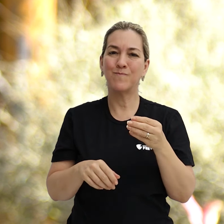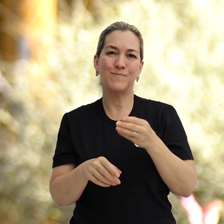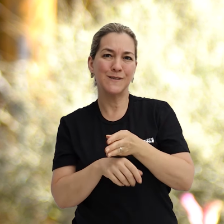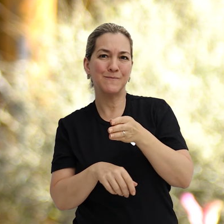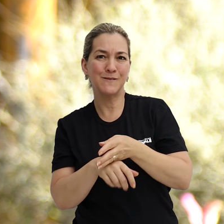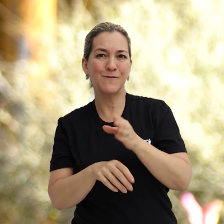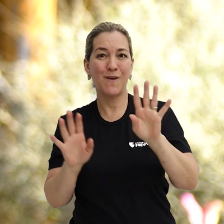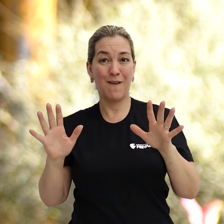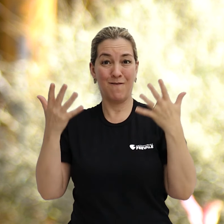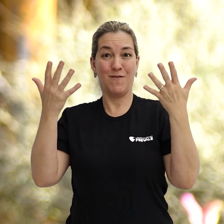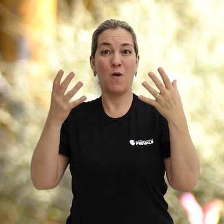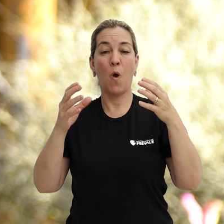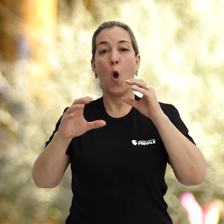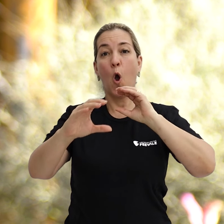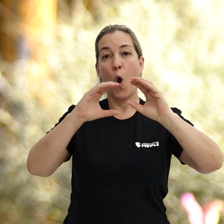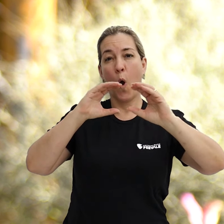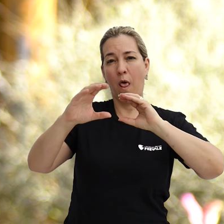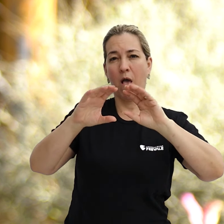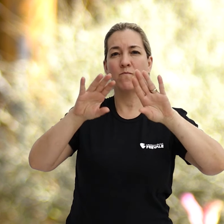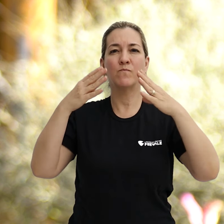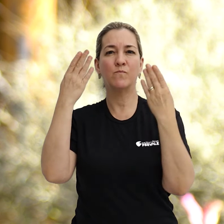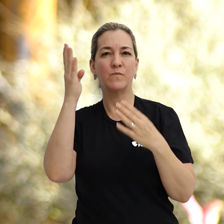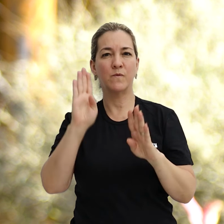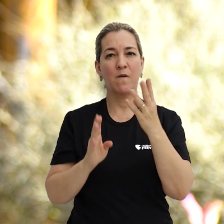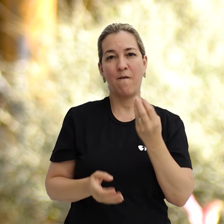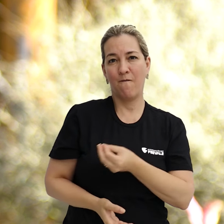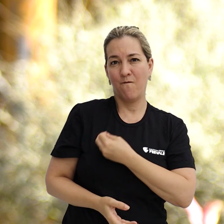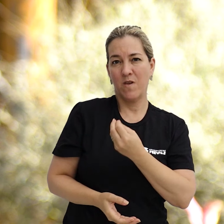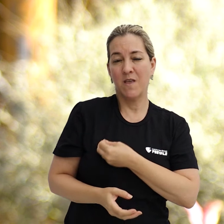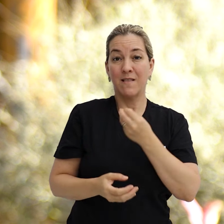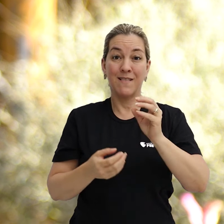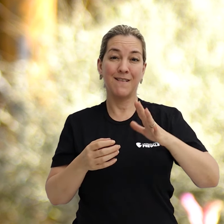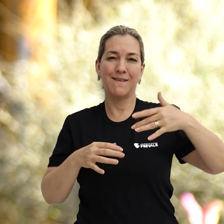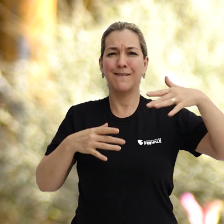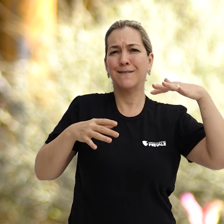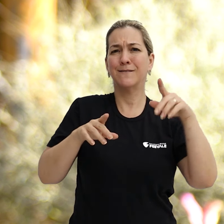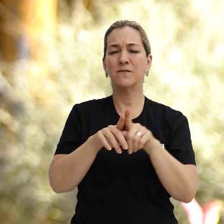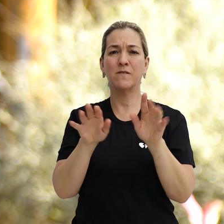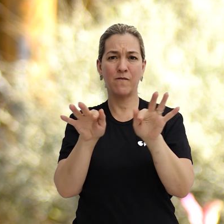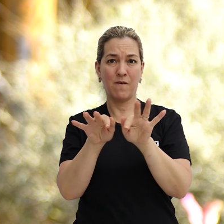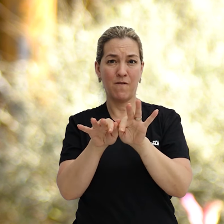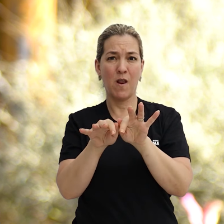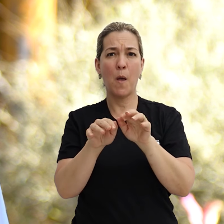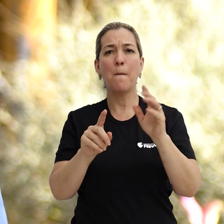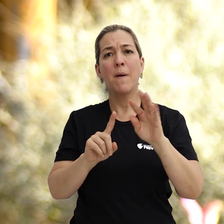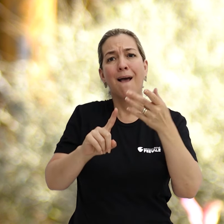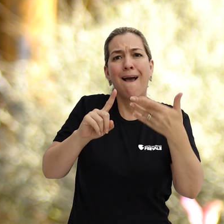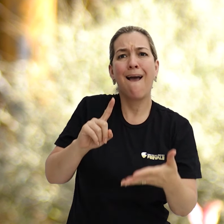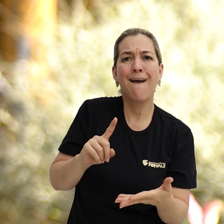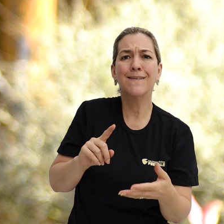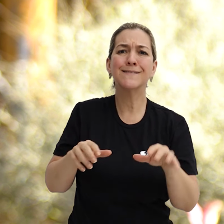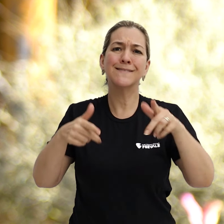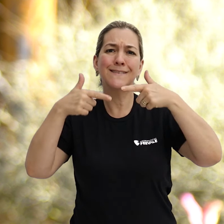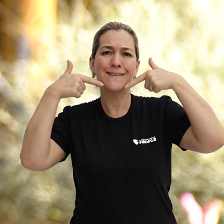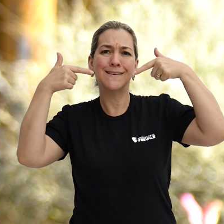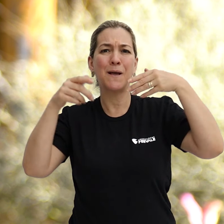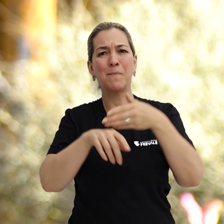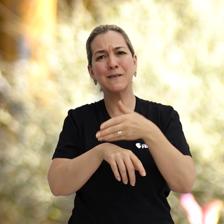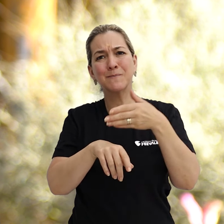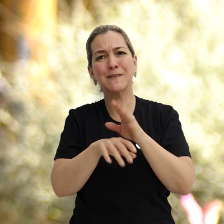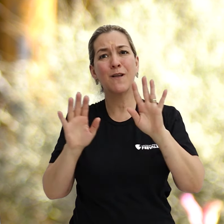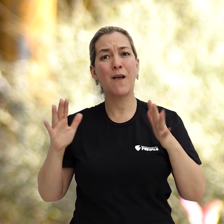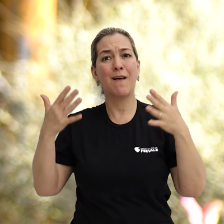evento organizado pelo Coral Vida e Canto da Universidade Feivale. Para nós uma honra e uma alegria